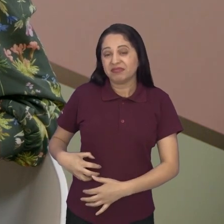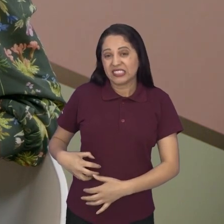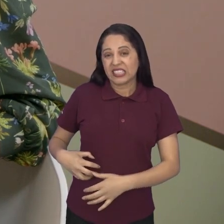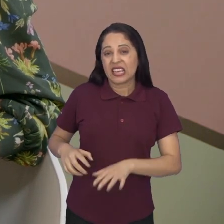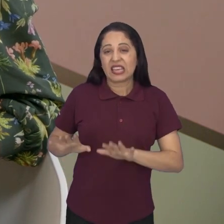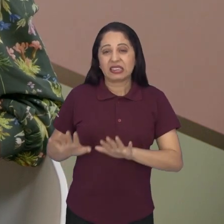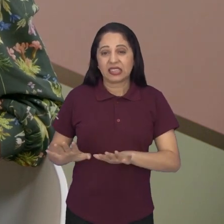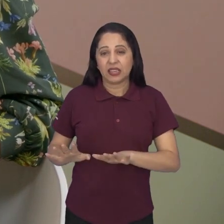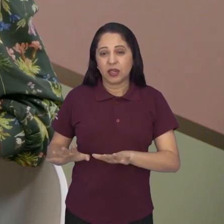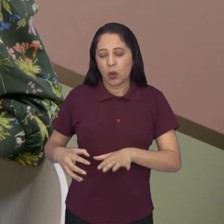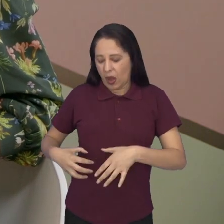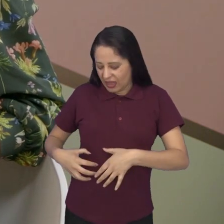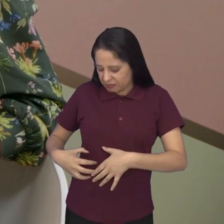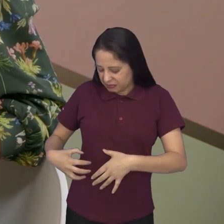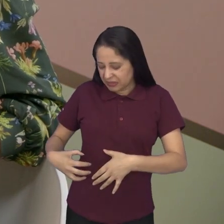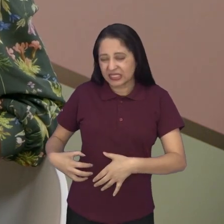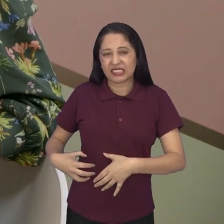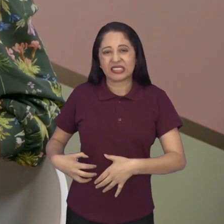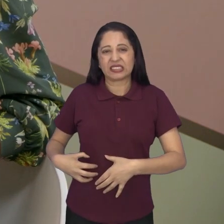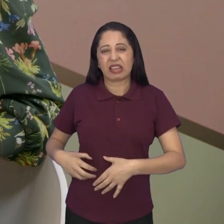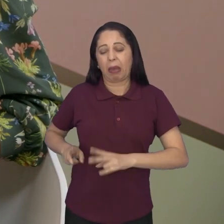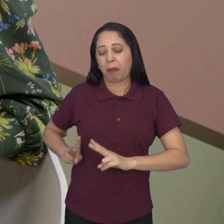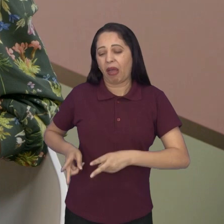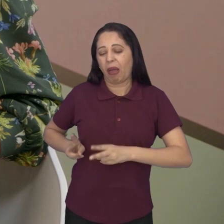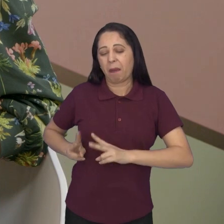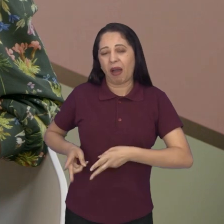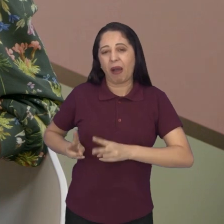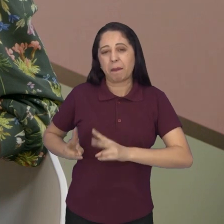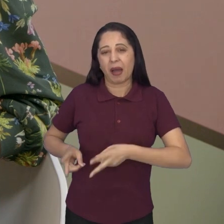tempo, e aquele dano que ele foi gerando